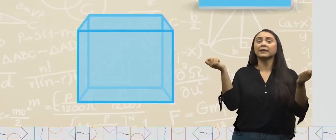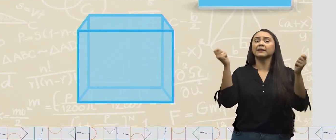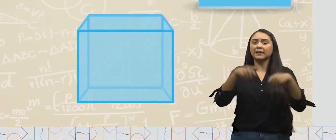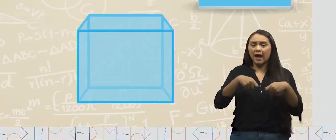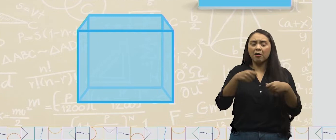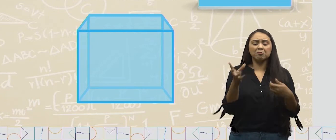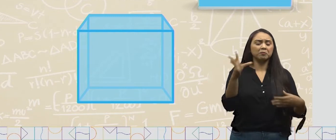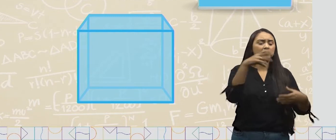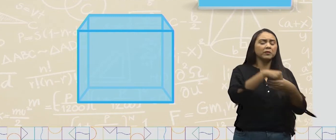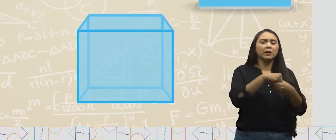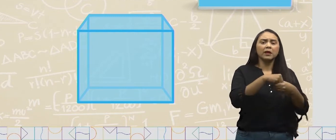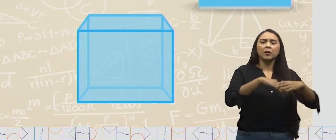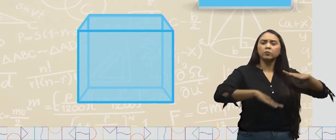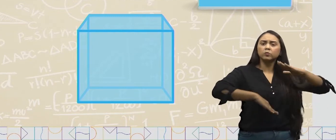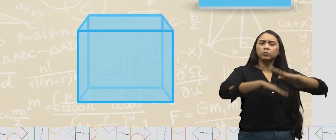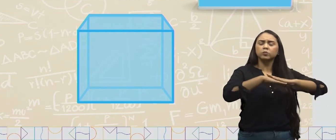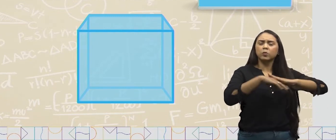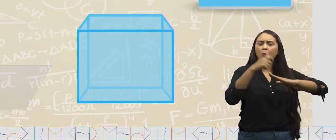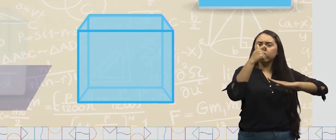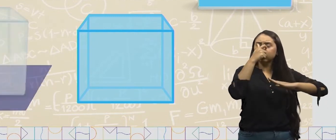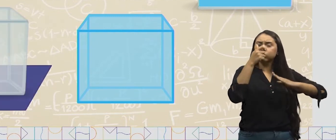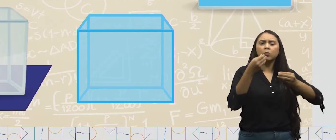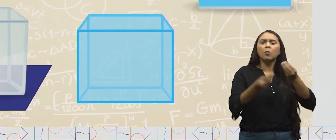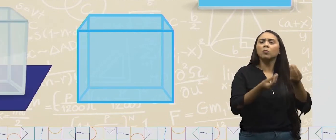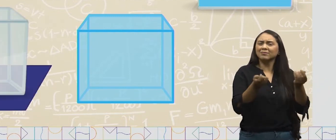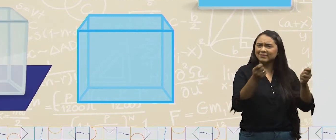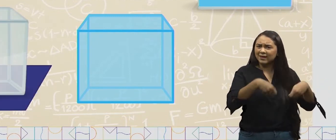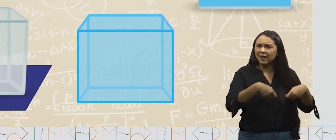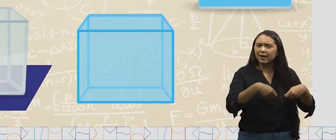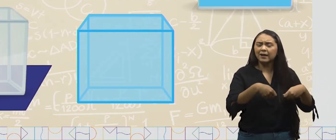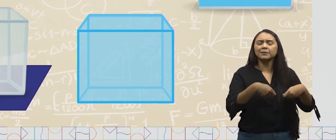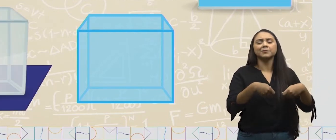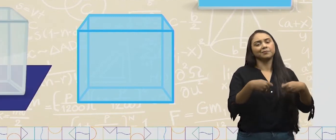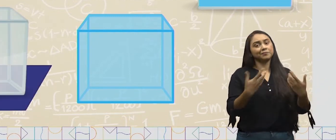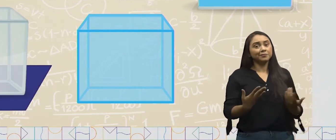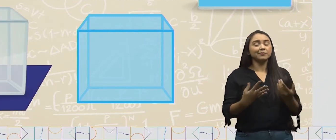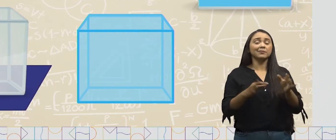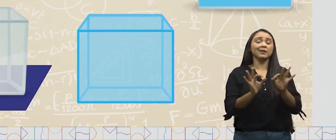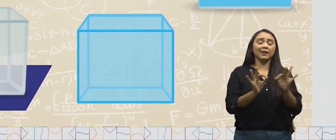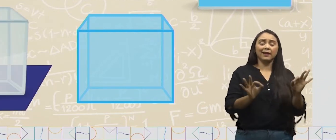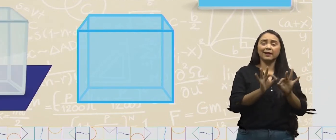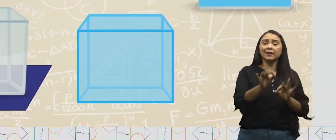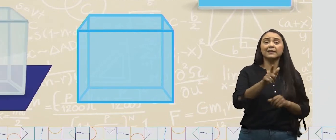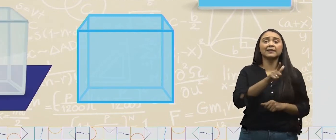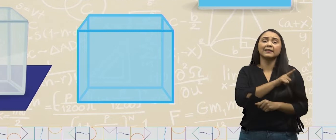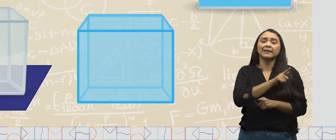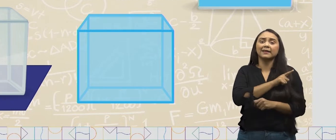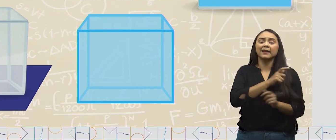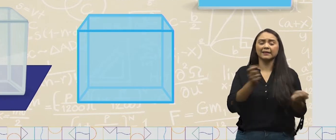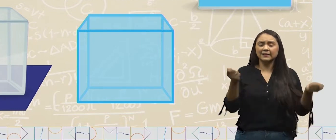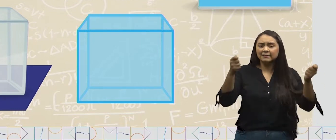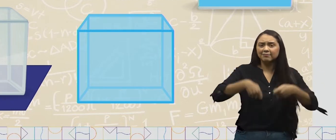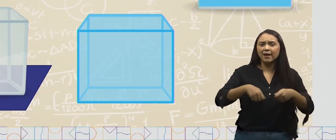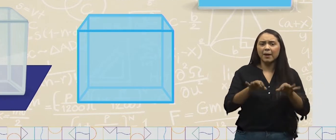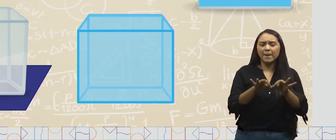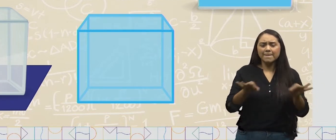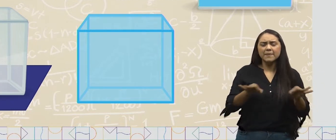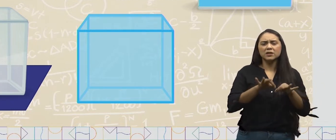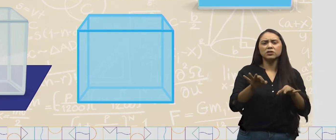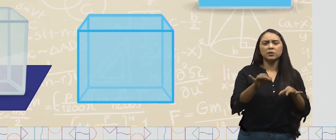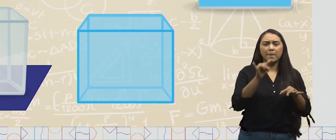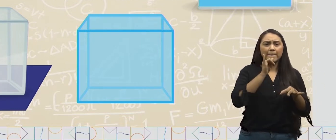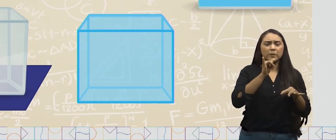algo é capaz de comportar, de caber. São grandezas que servem para medir o quanto